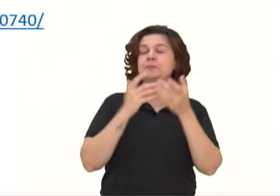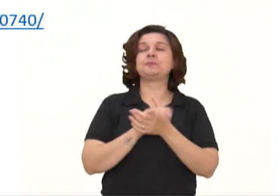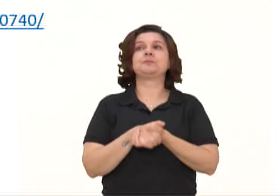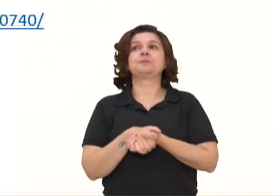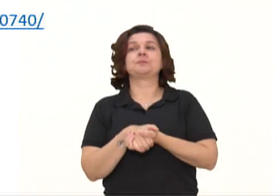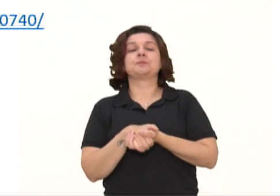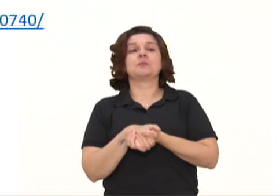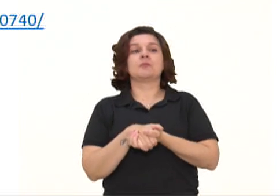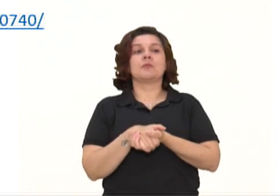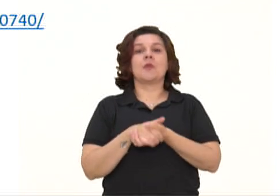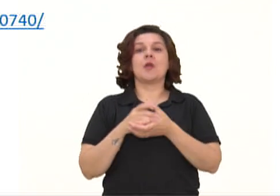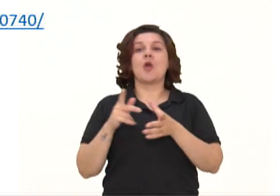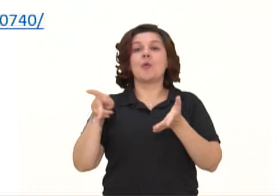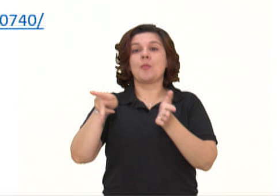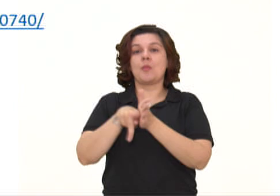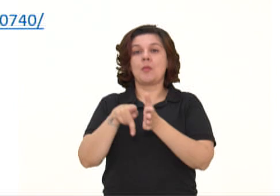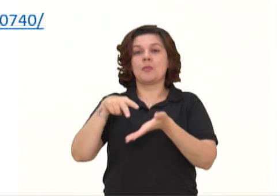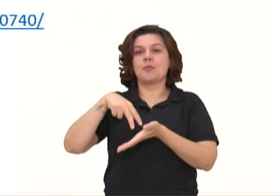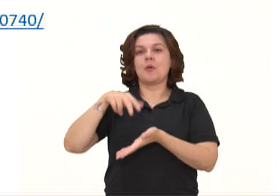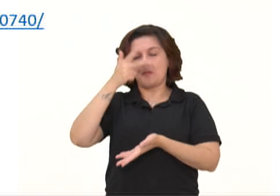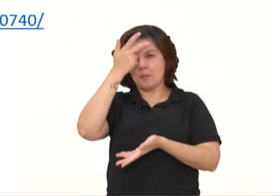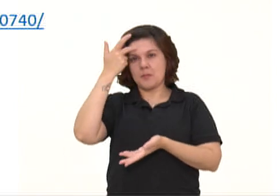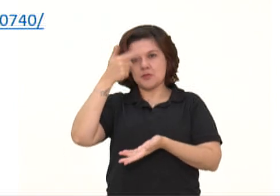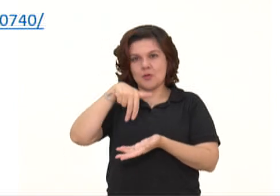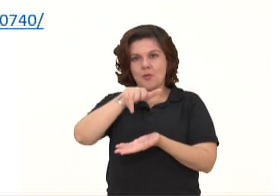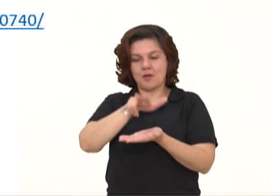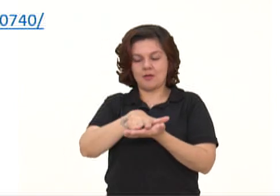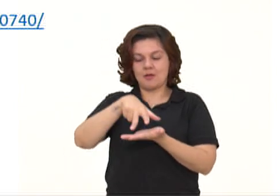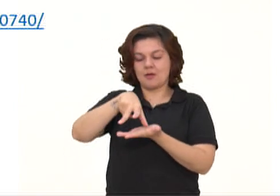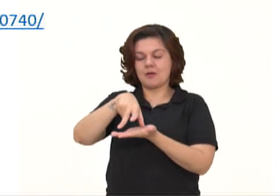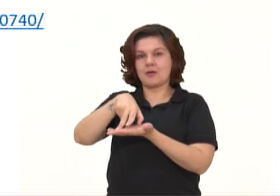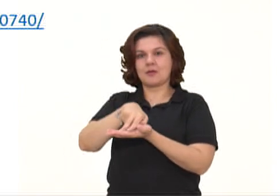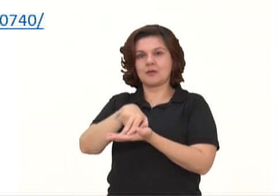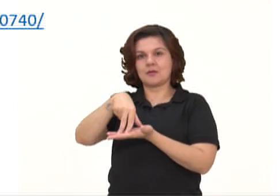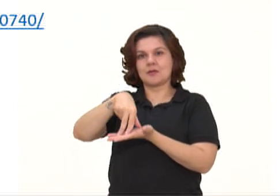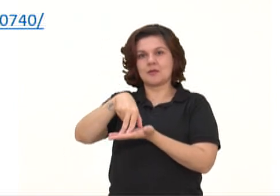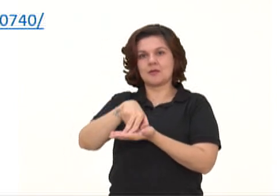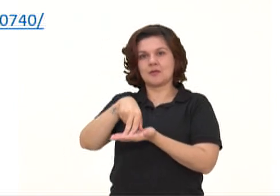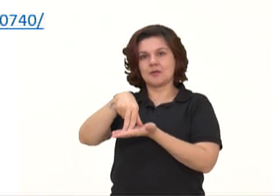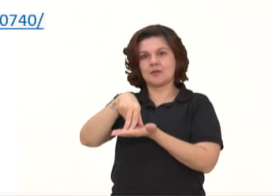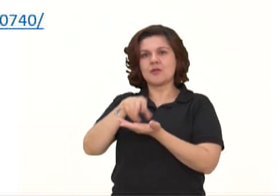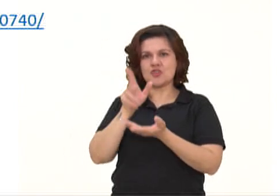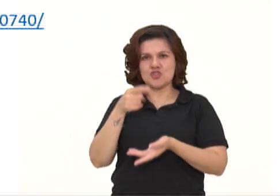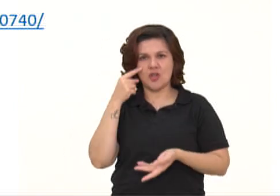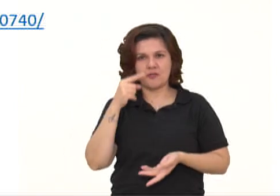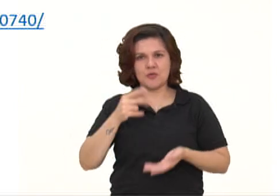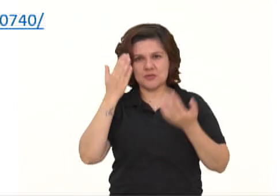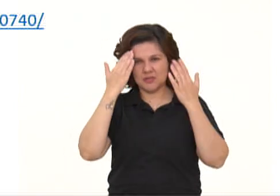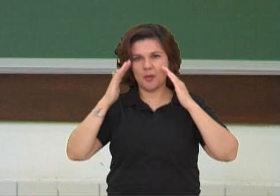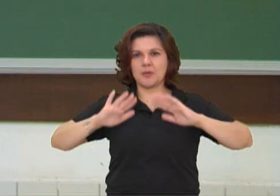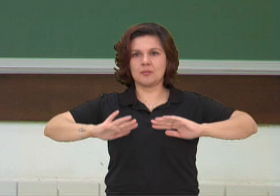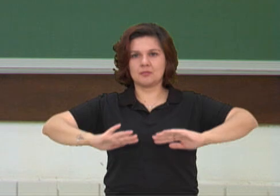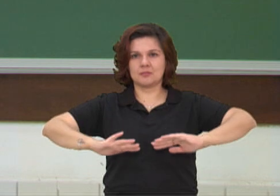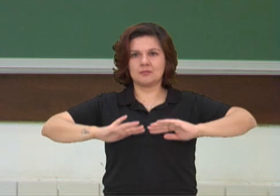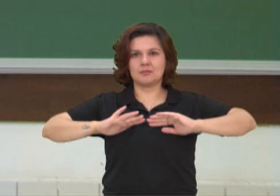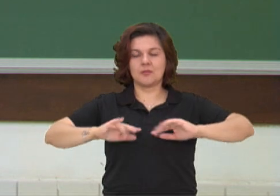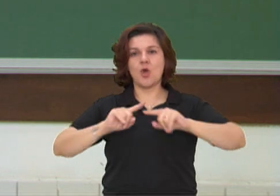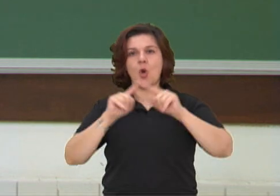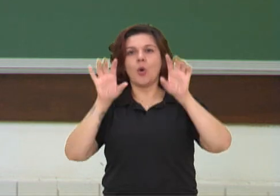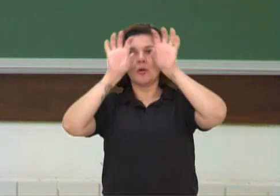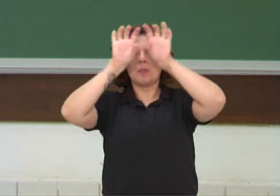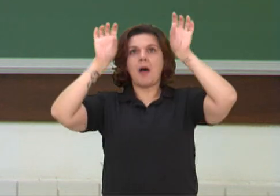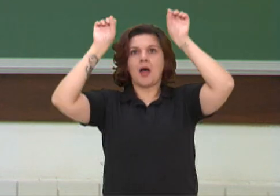exercícios relacionados à flexão. Você de casa alguma vez já ouviu falar sobre os exercícios de flexão? Ou barra? Você já ouviu falar sobre